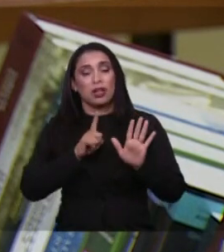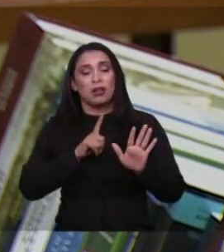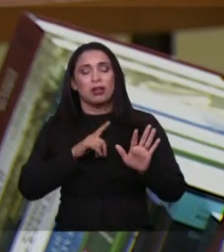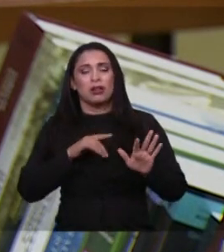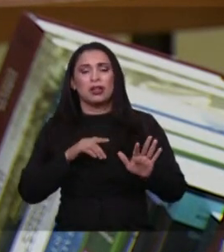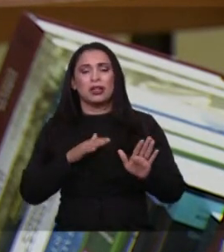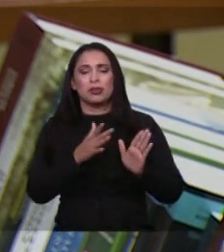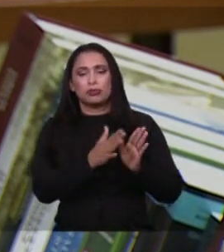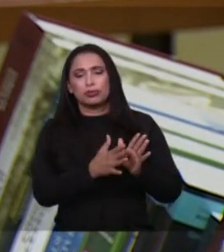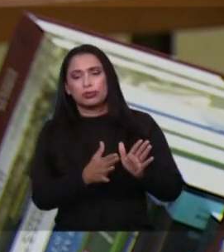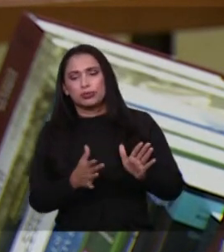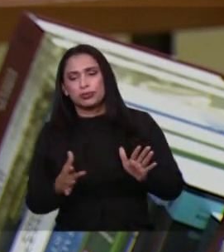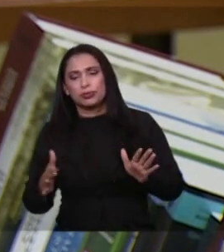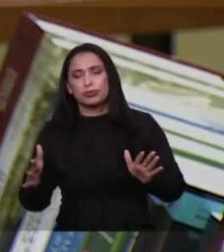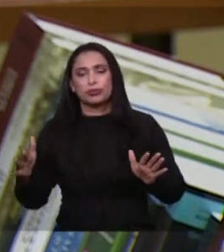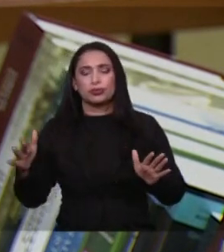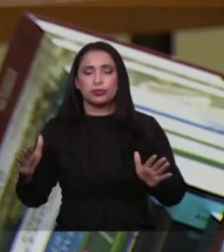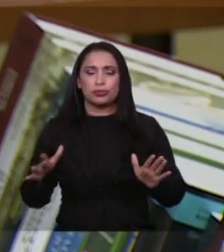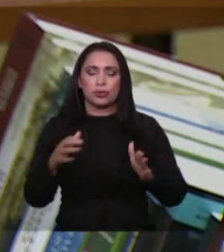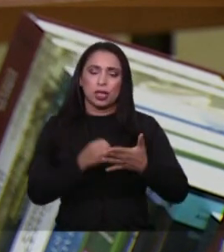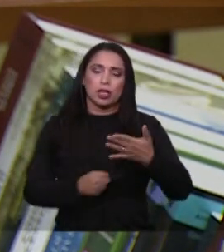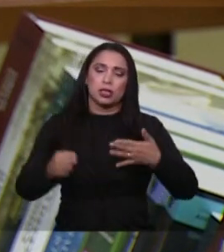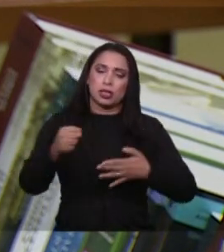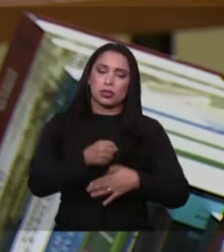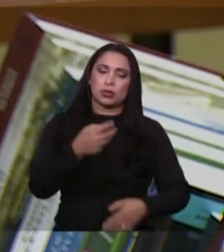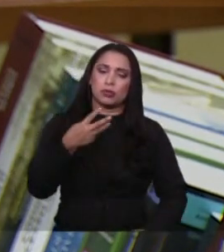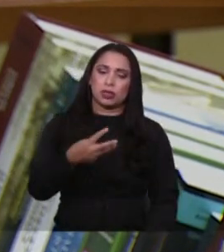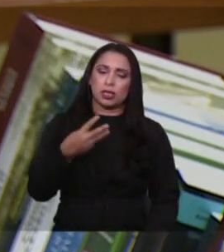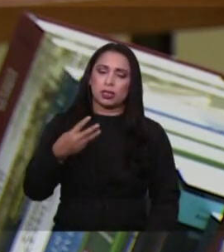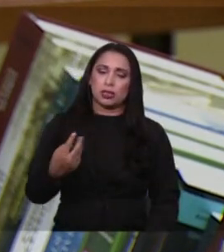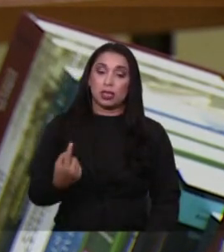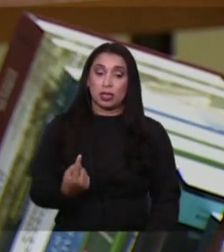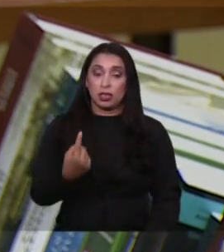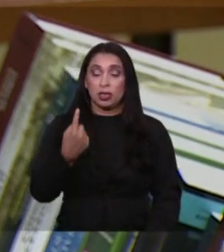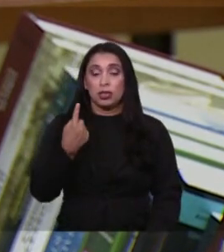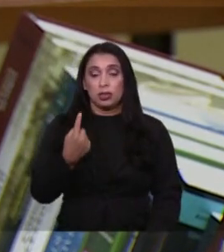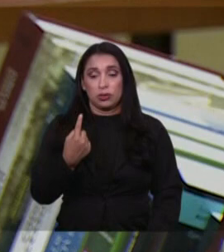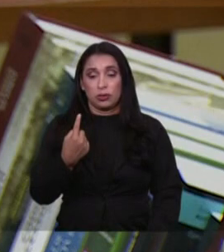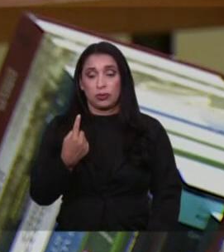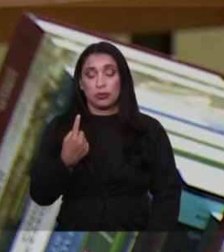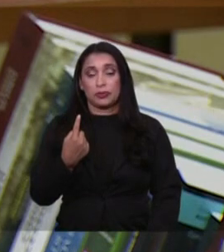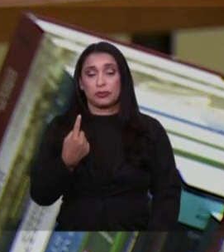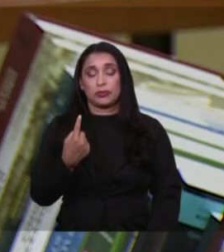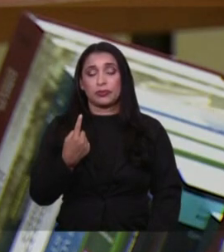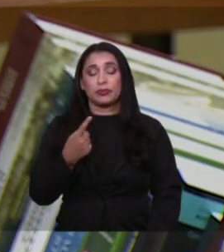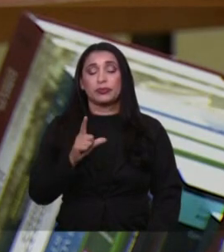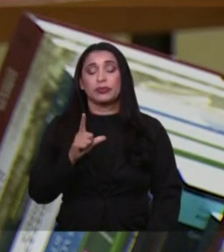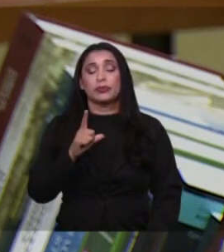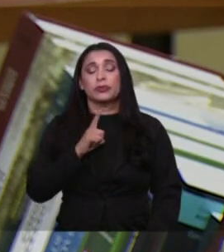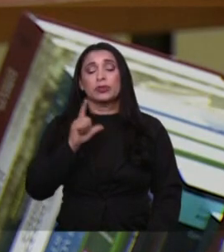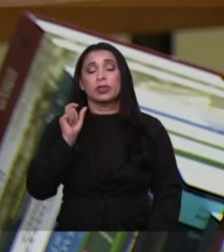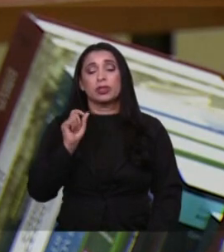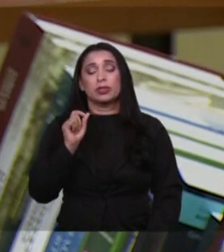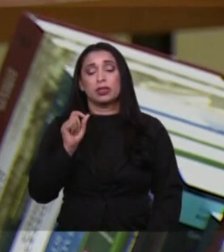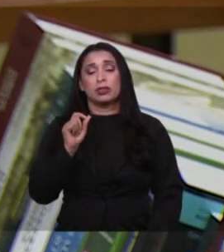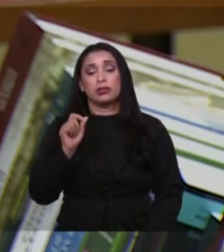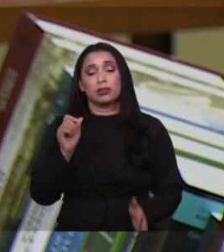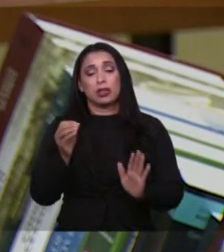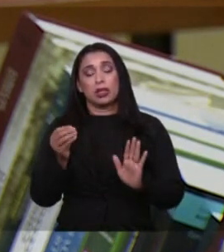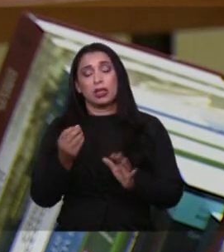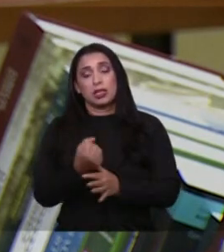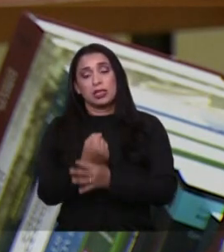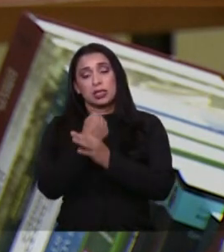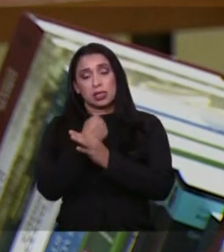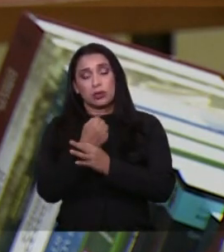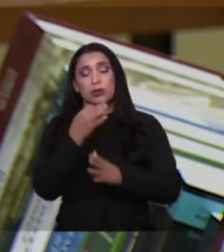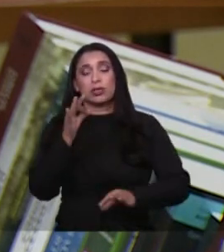tempo de vigência da súmula 331, isso é a nossa decisão. Impõe-se atenção ao postulado da segurança